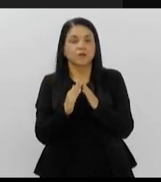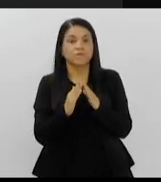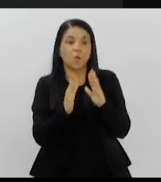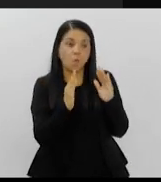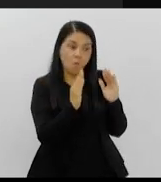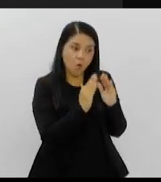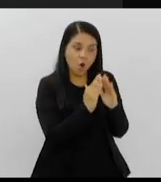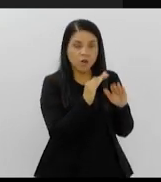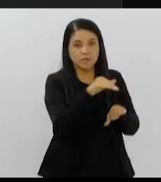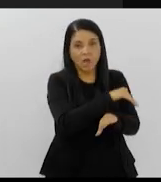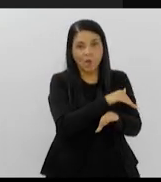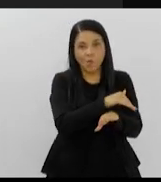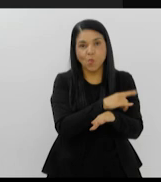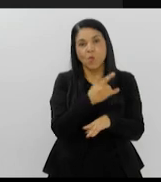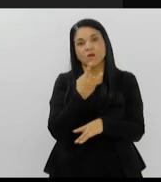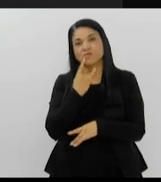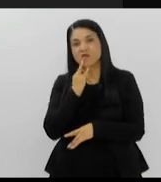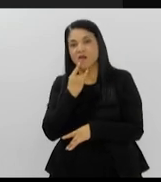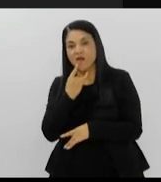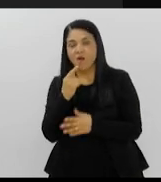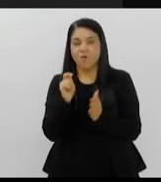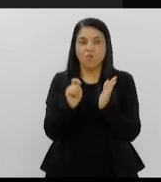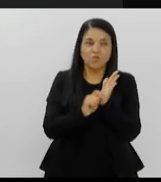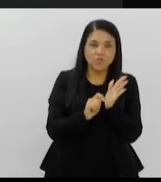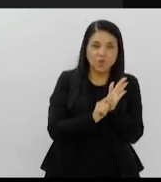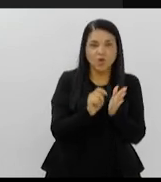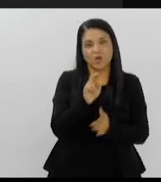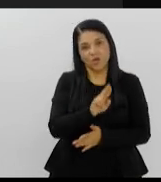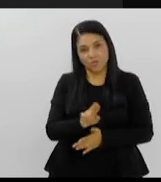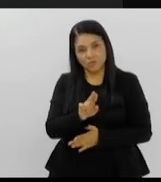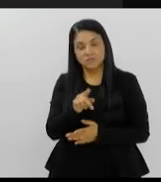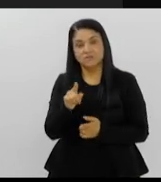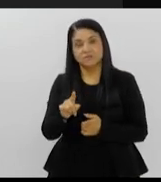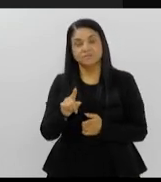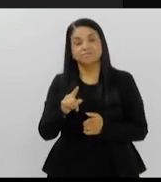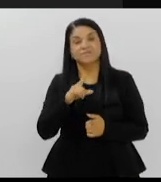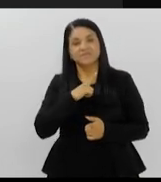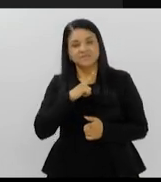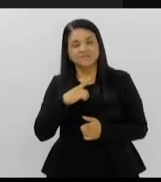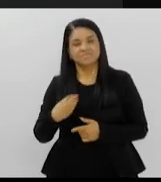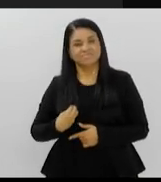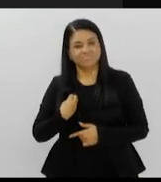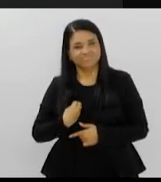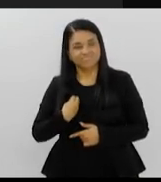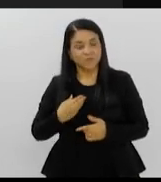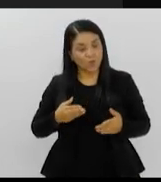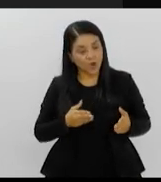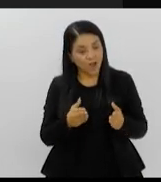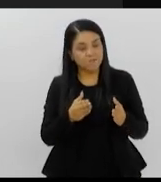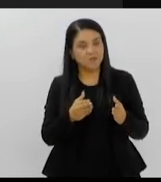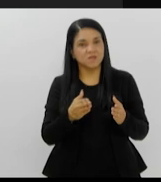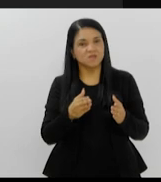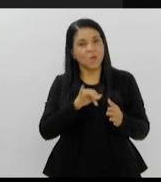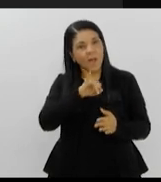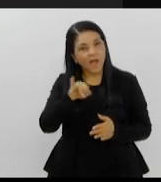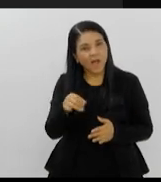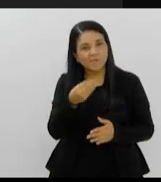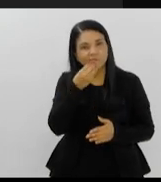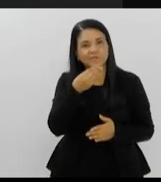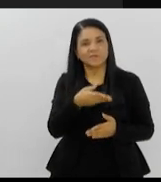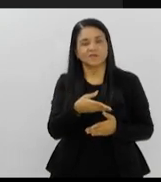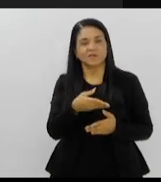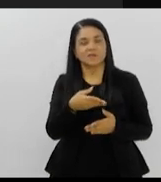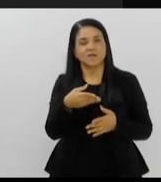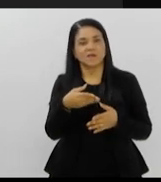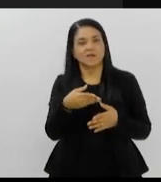para a rua, alcoolismo, causa de drogas. E existe esse caminho agora de aproveitar uma mão